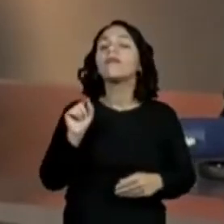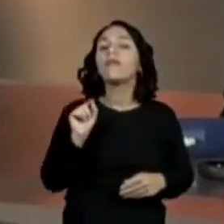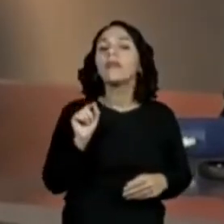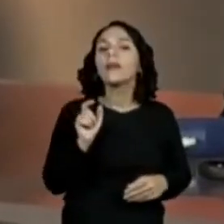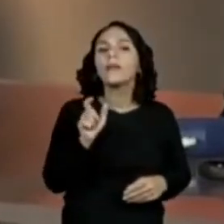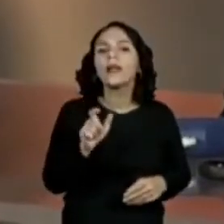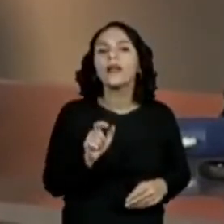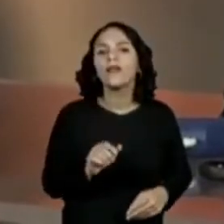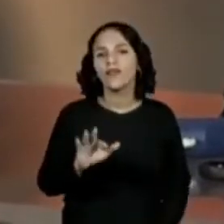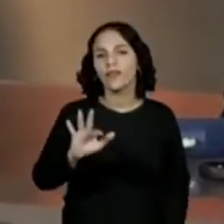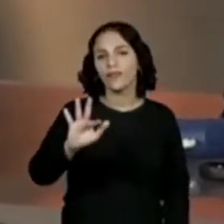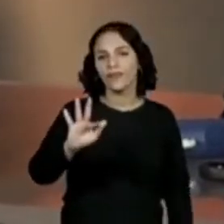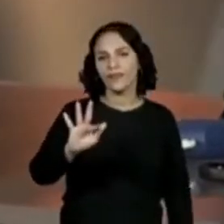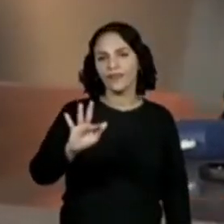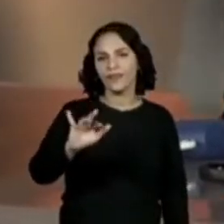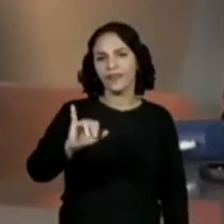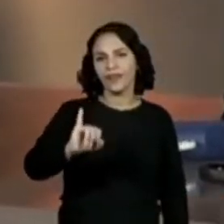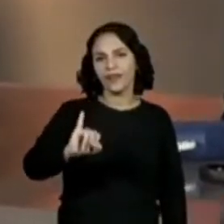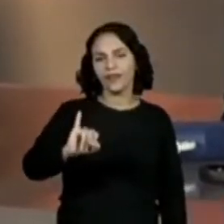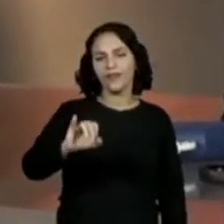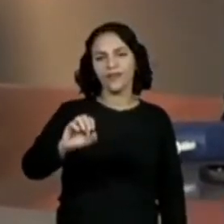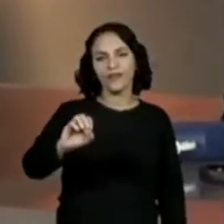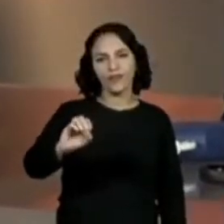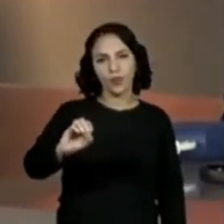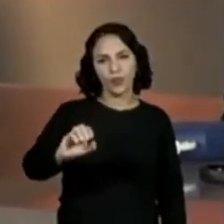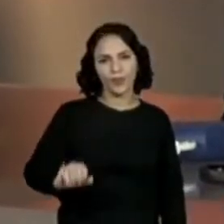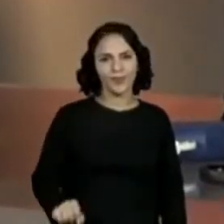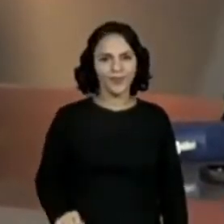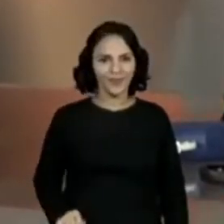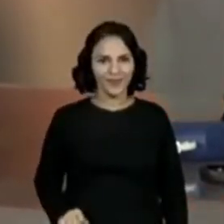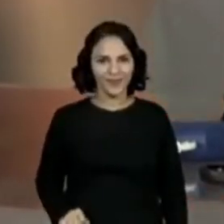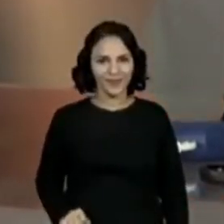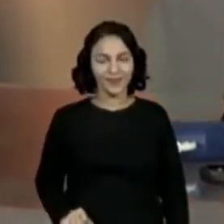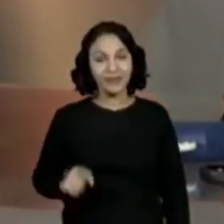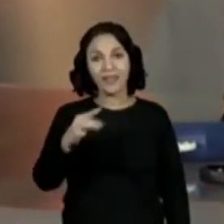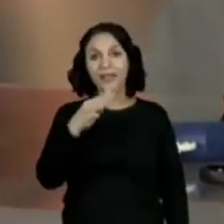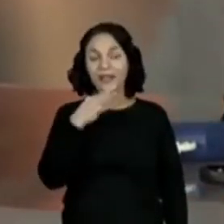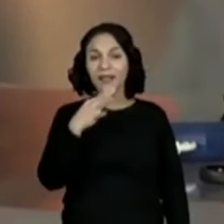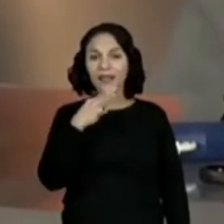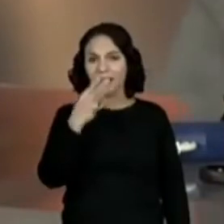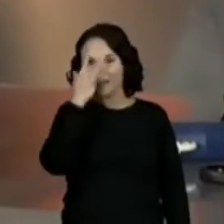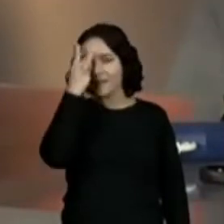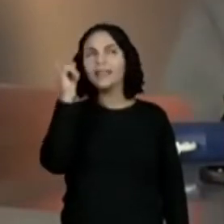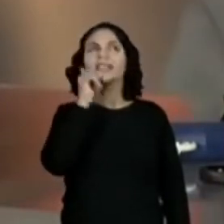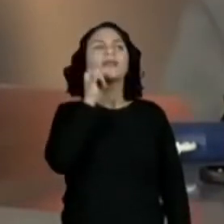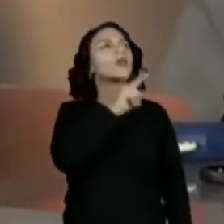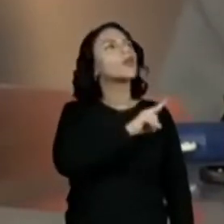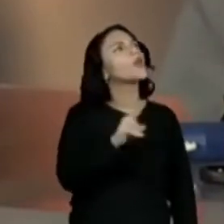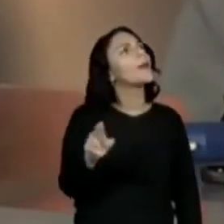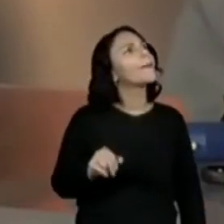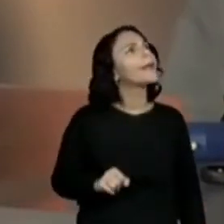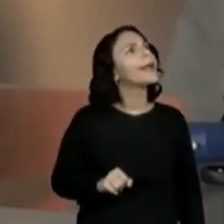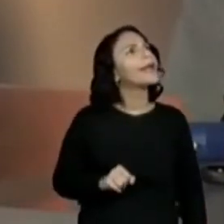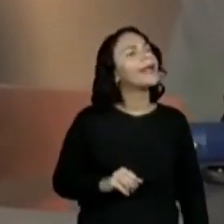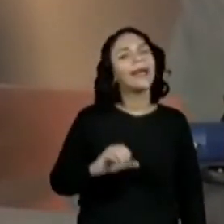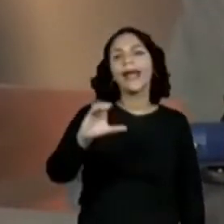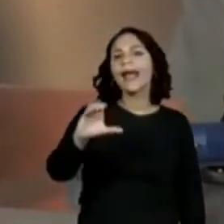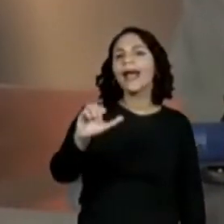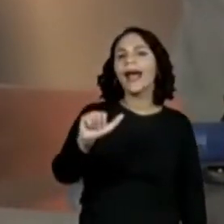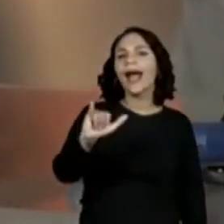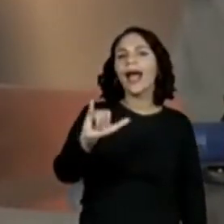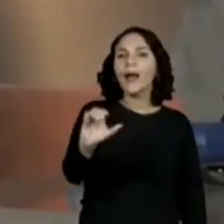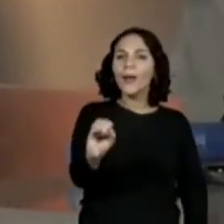Que palavra poderia nos ajudar a escrever fio? Se você conhece alguém que se chama Caio, o nome do Caio